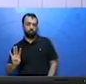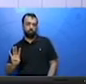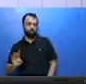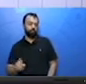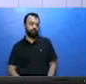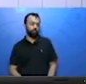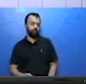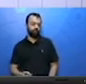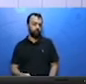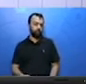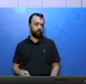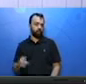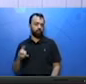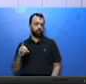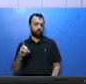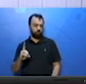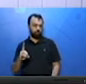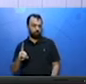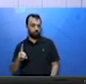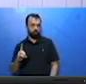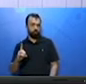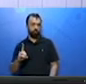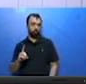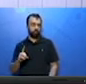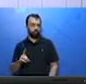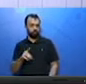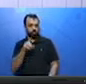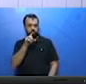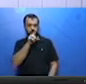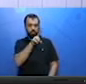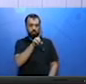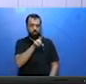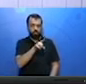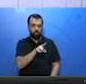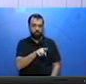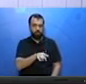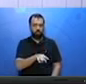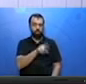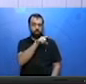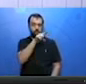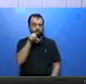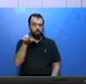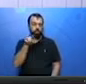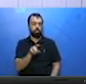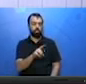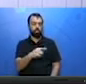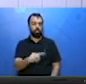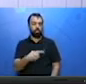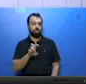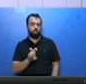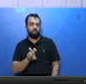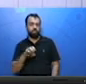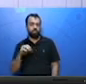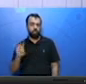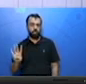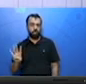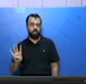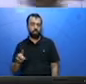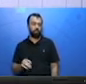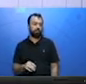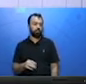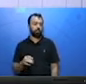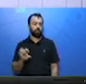No d, desço ali no x, prolongo no y, menos 5 e 4. O